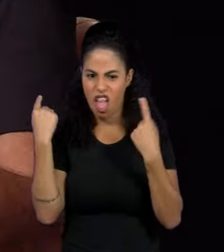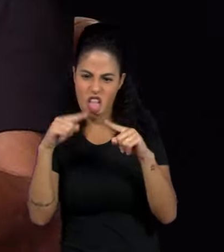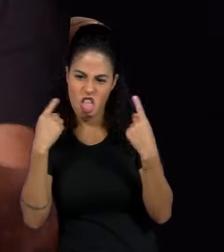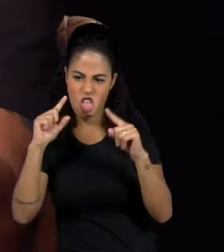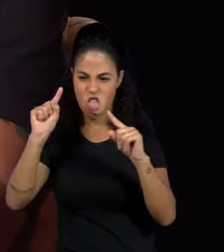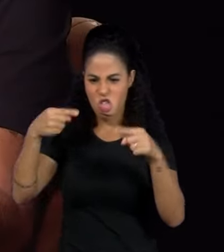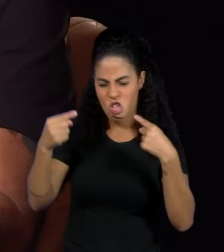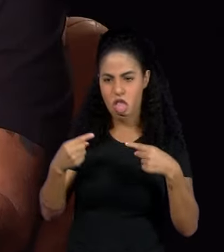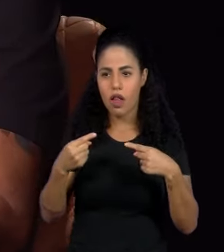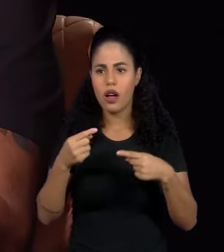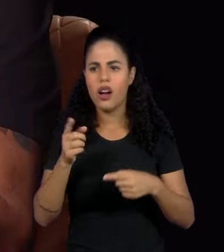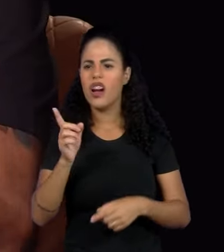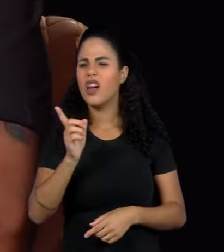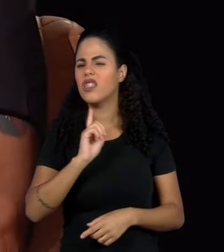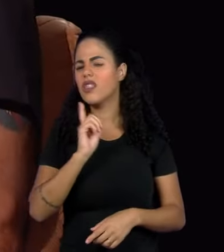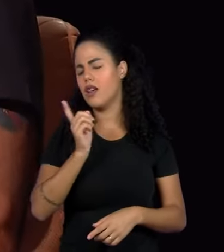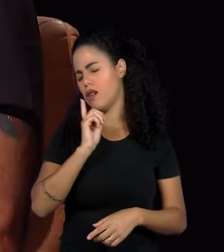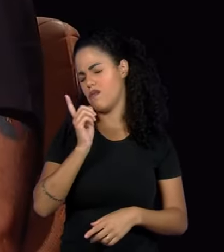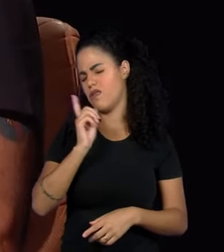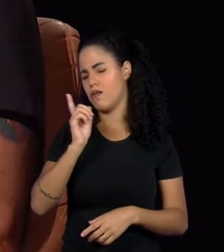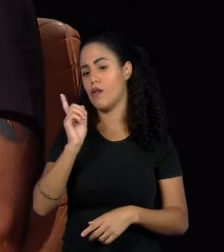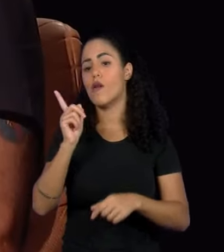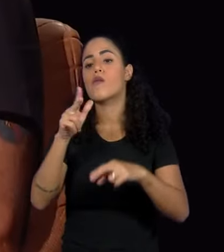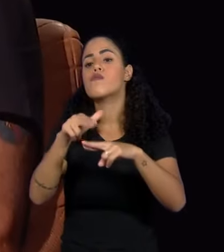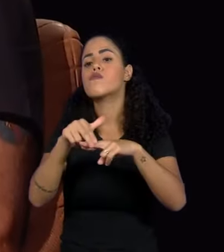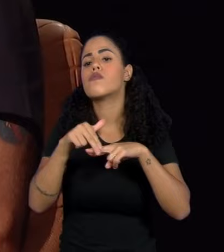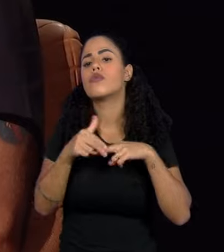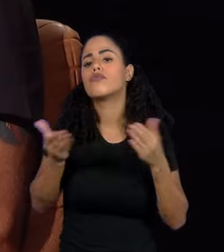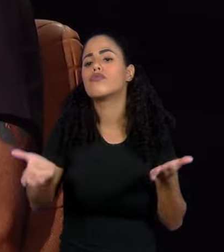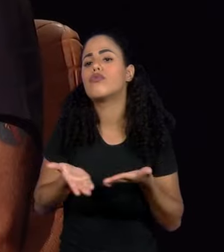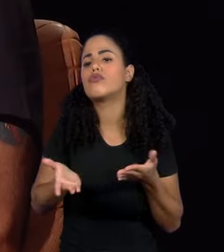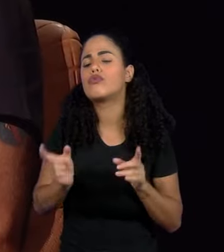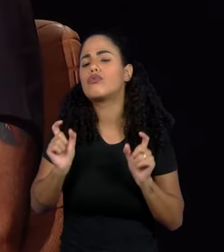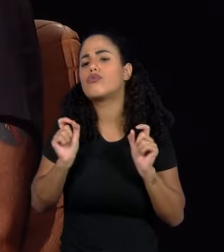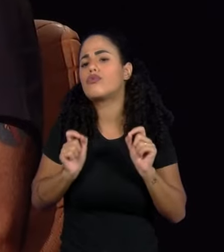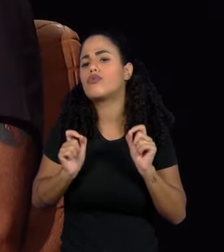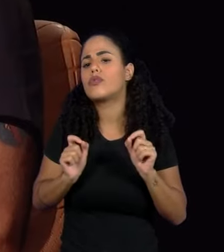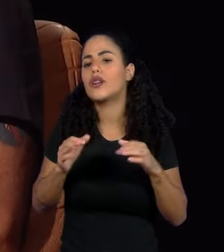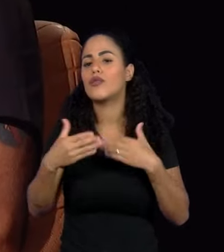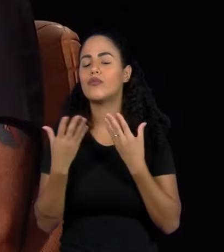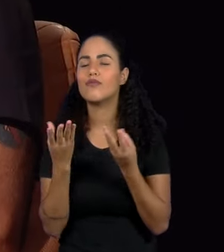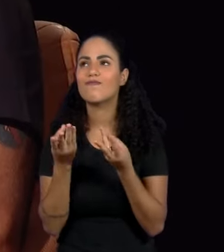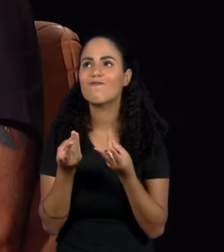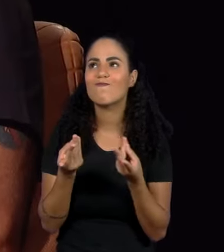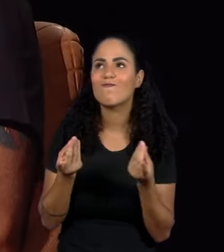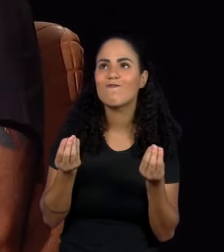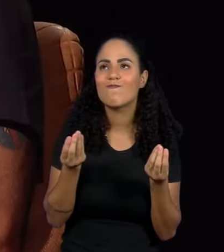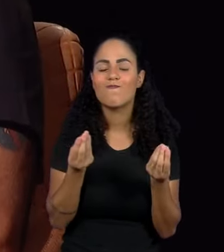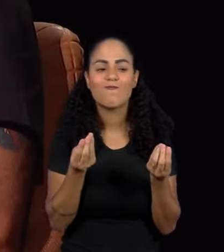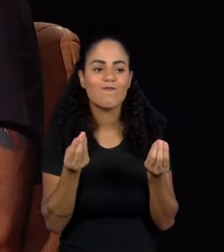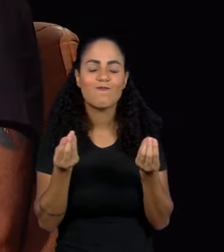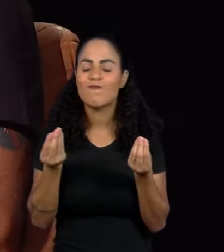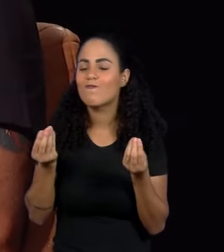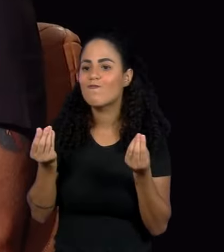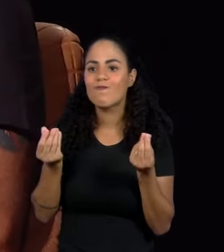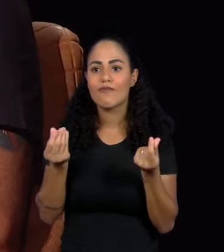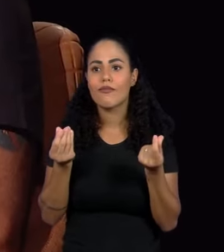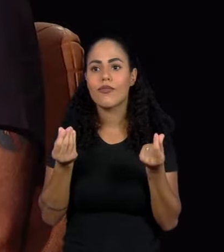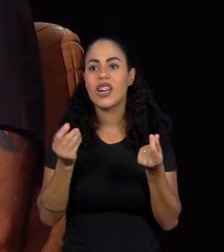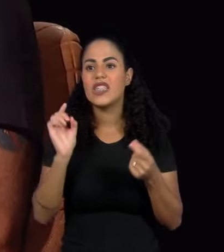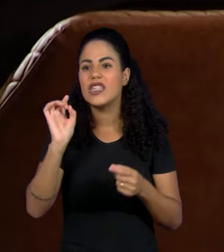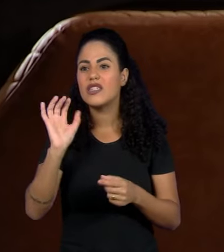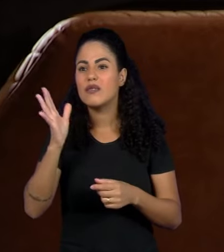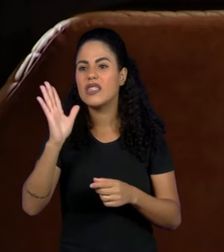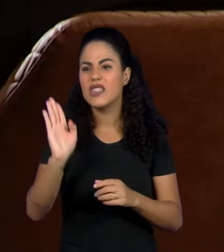crítica profissional, digamos assim. Mas por causa hoje de como é delicado você até se defender de calúnias,